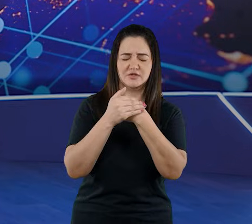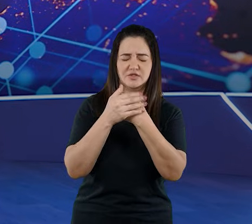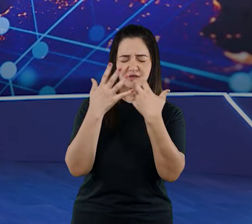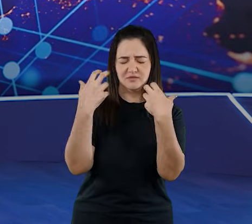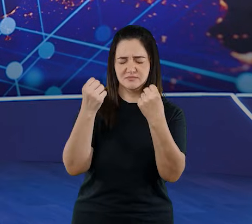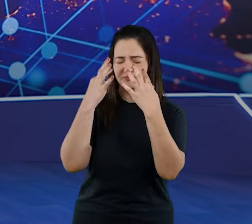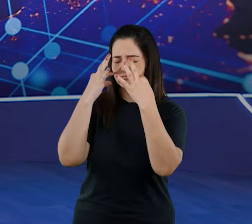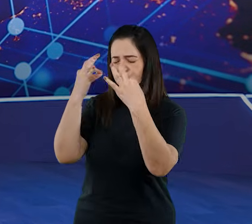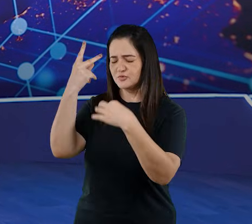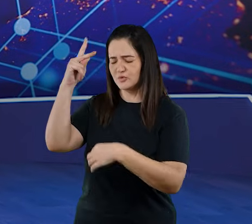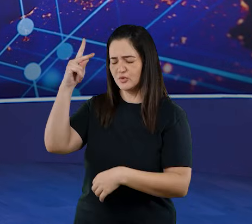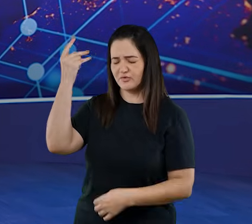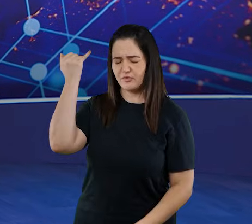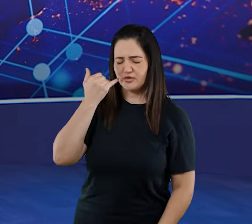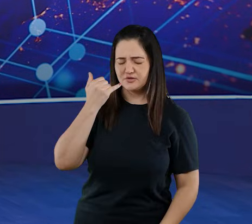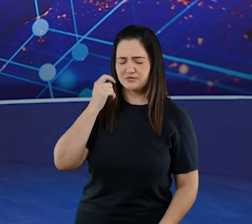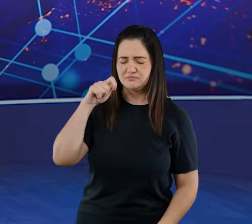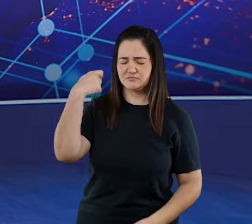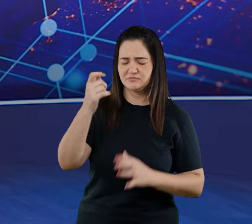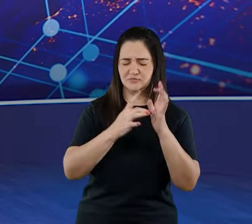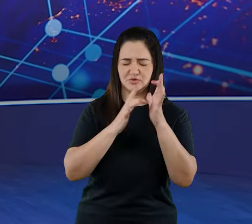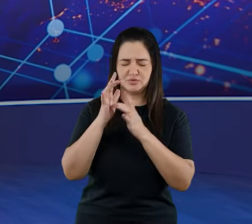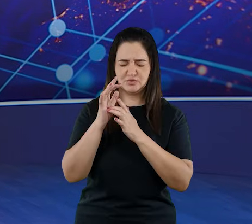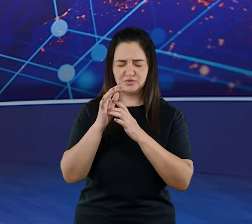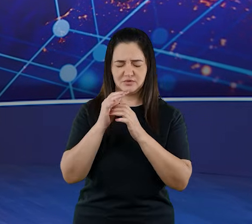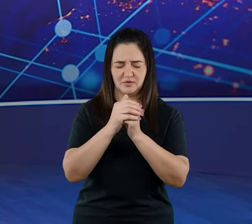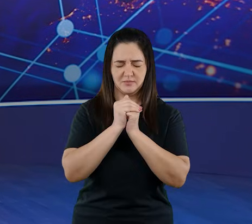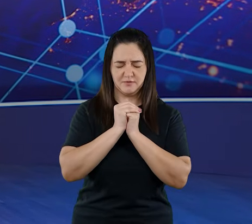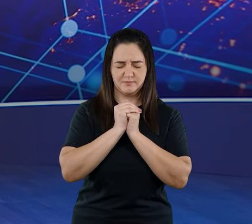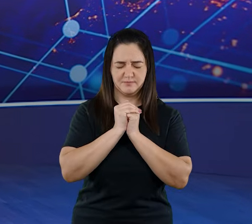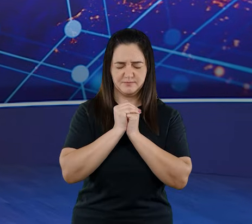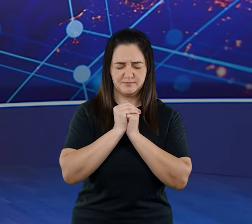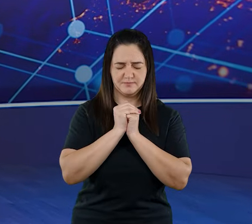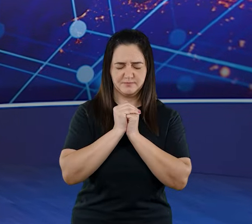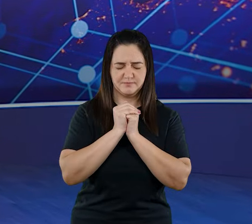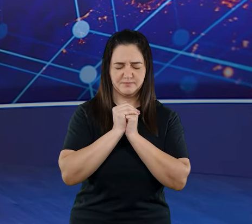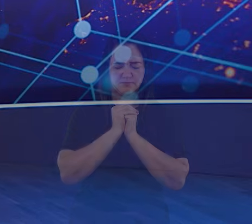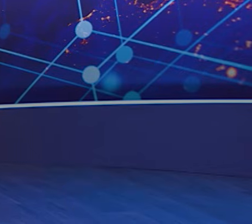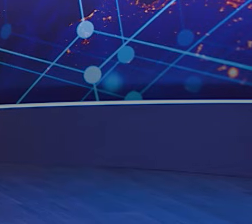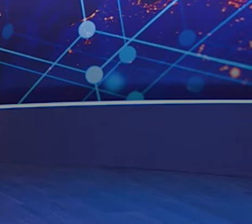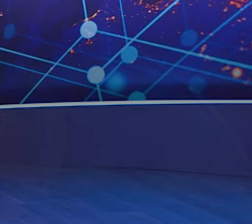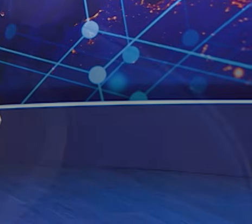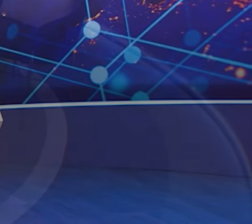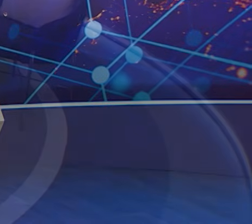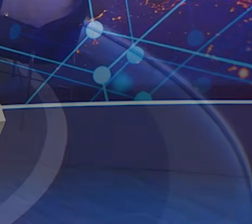a ouvir a Tua voz. É o que eu lhe peço nesse momento, no nome de Jesus. Amém.